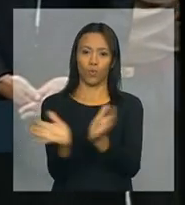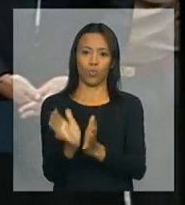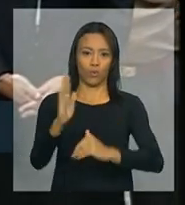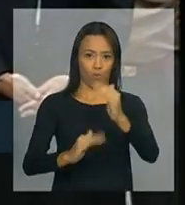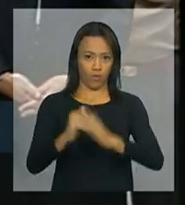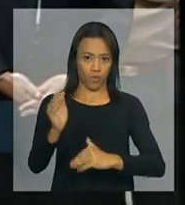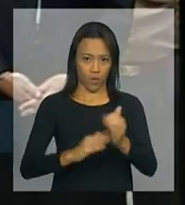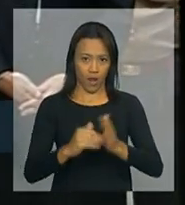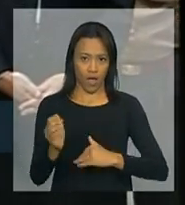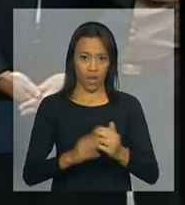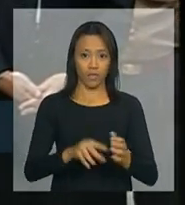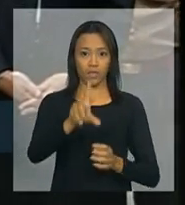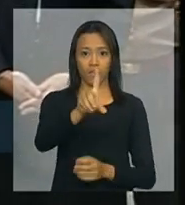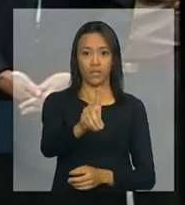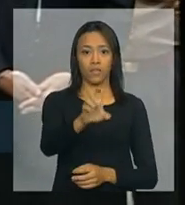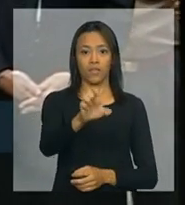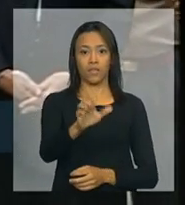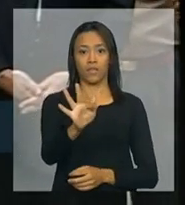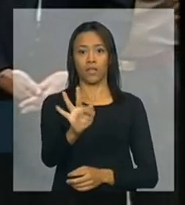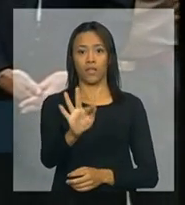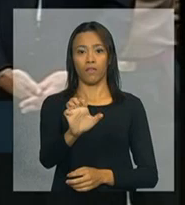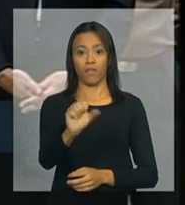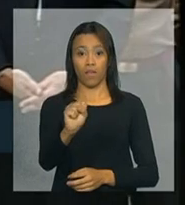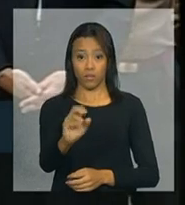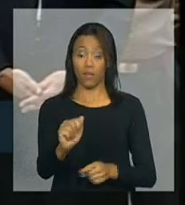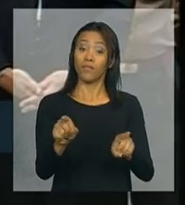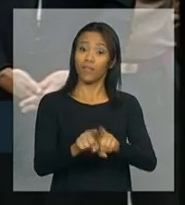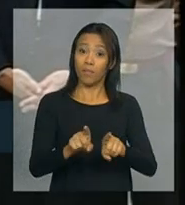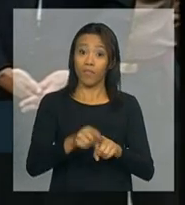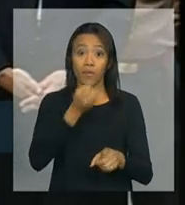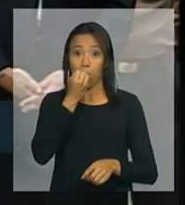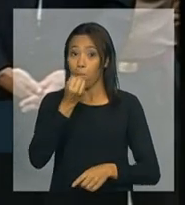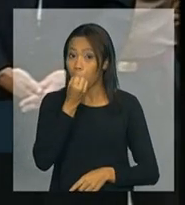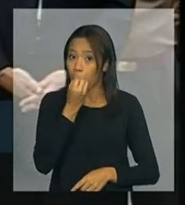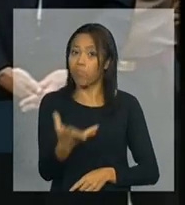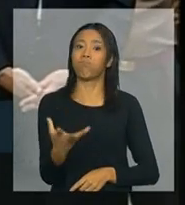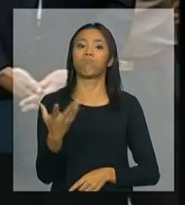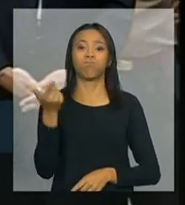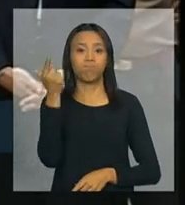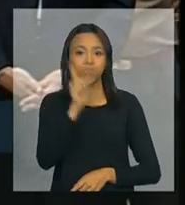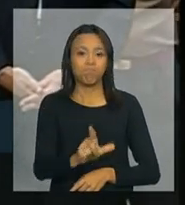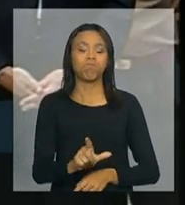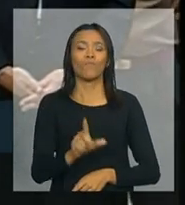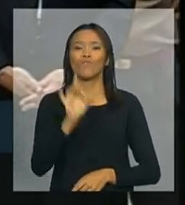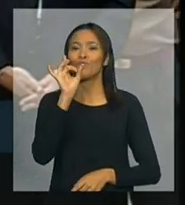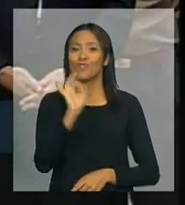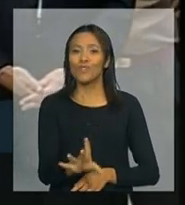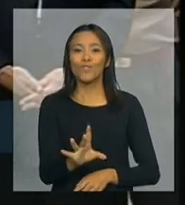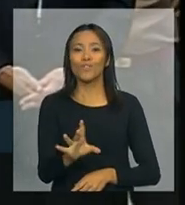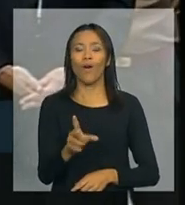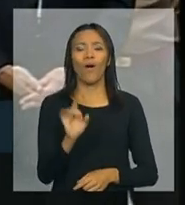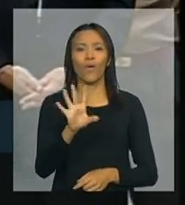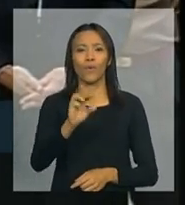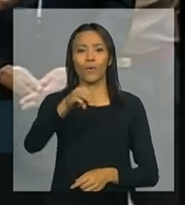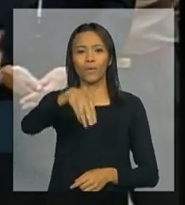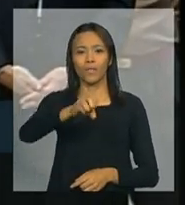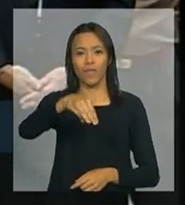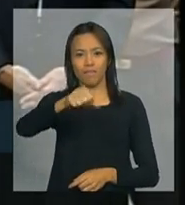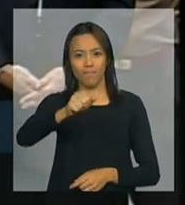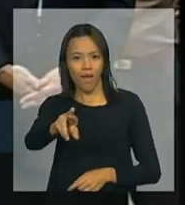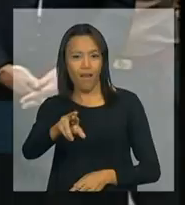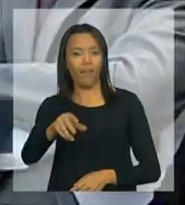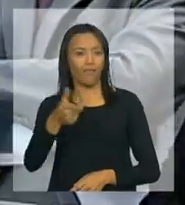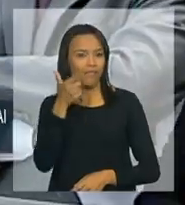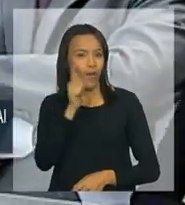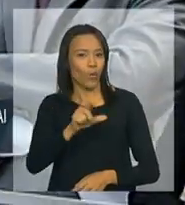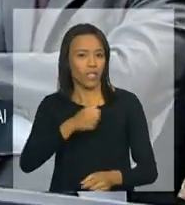Defesa Civil, por mais essa parceria. Um golaço que, sem dúvida, só o Neymar será capaz de fazer